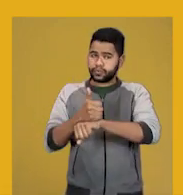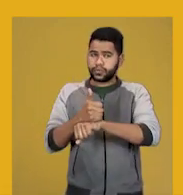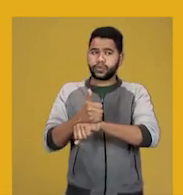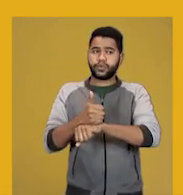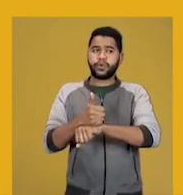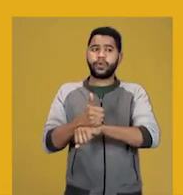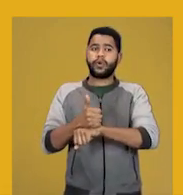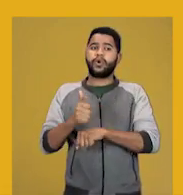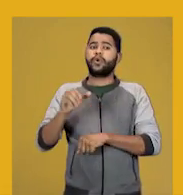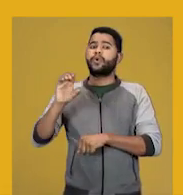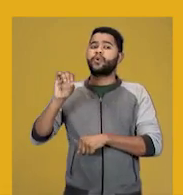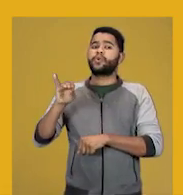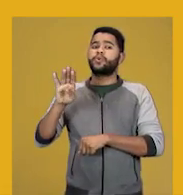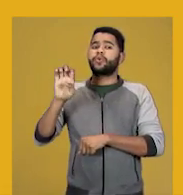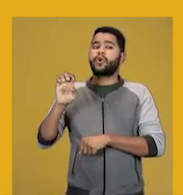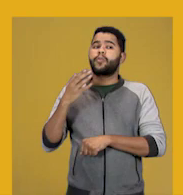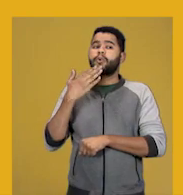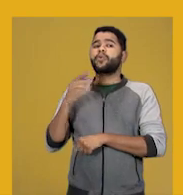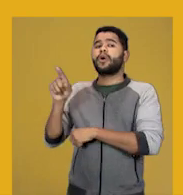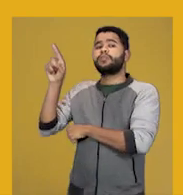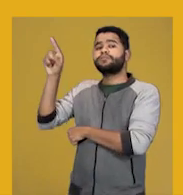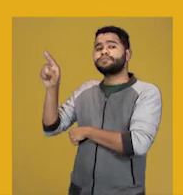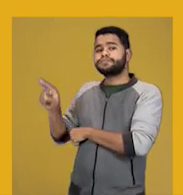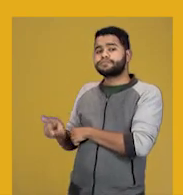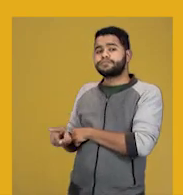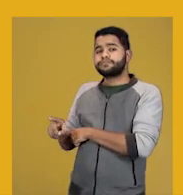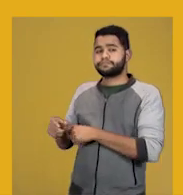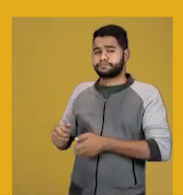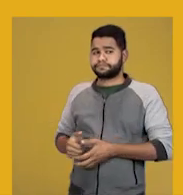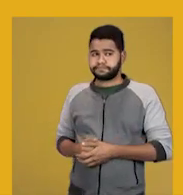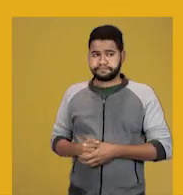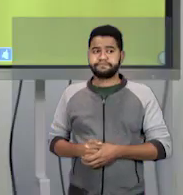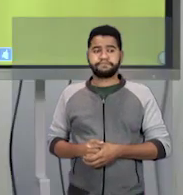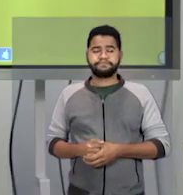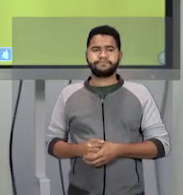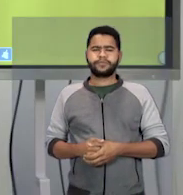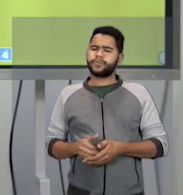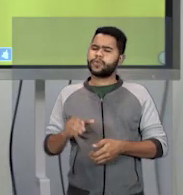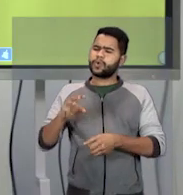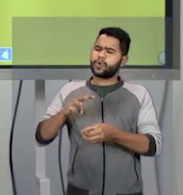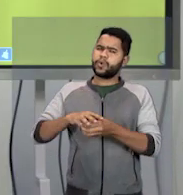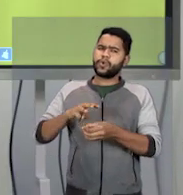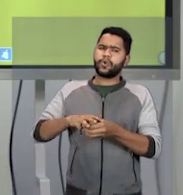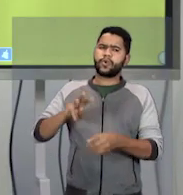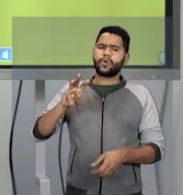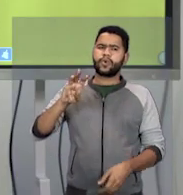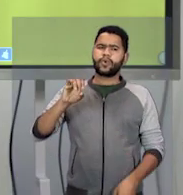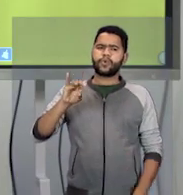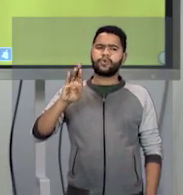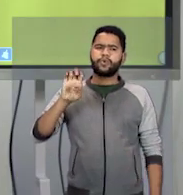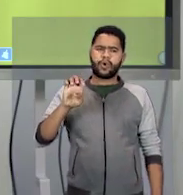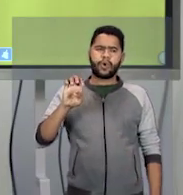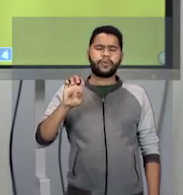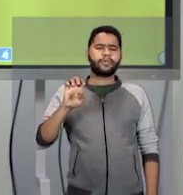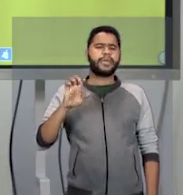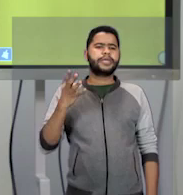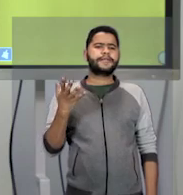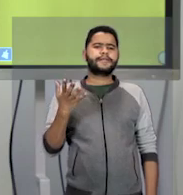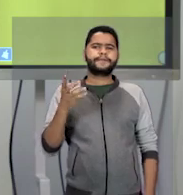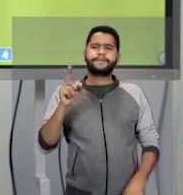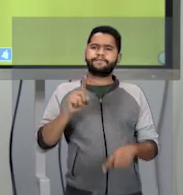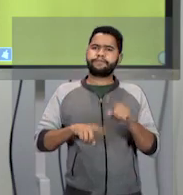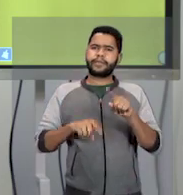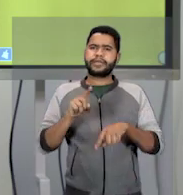substituir o cobre seria qual deles? Bom, o que o cobre faz? Ele não é aquele material